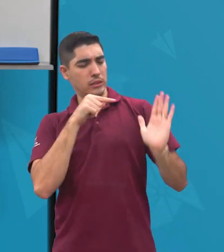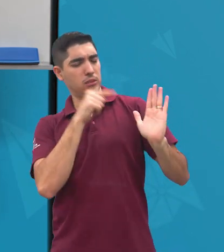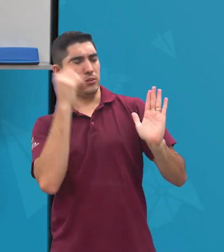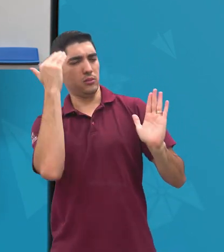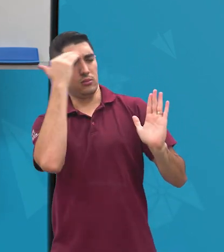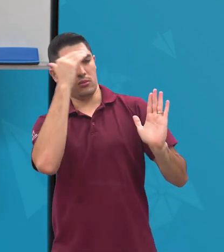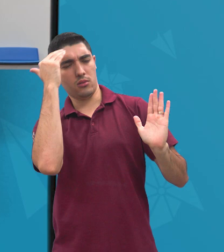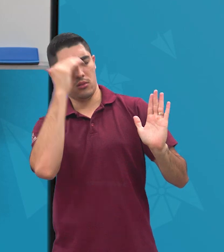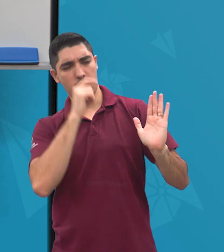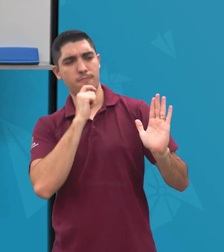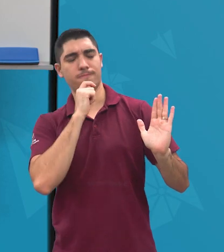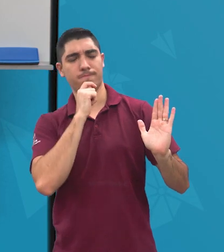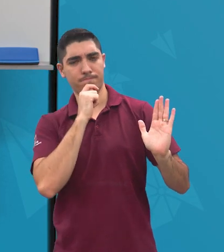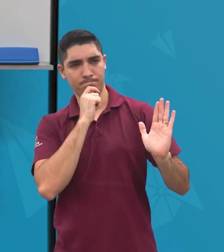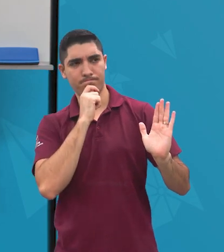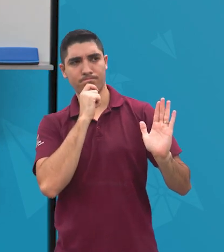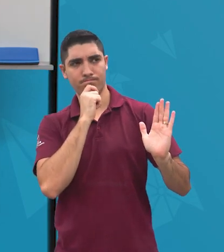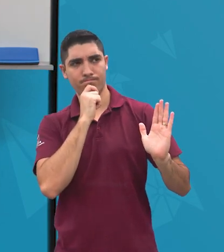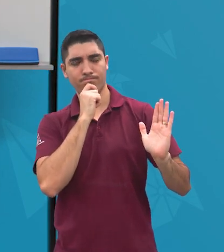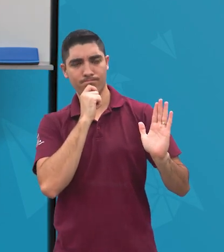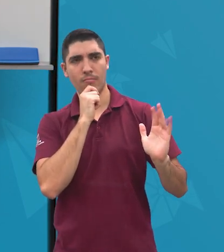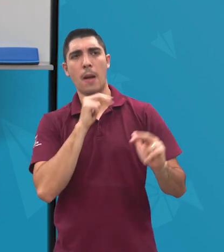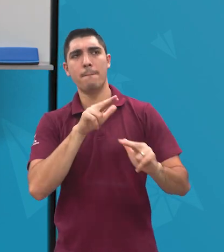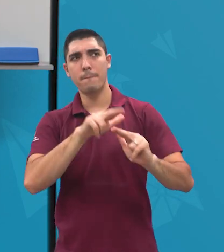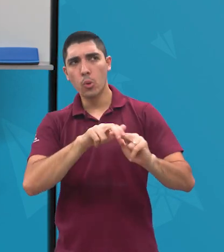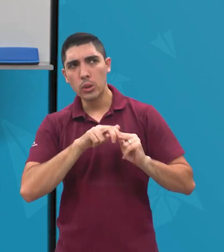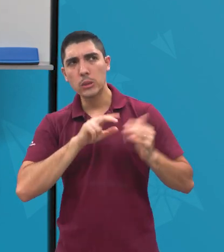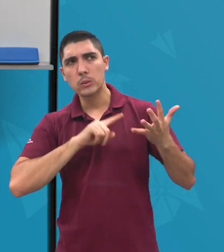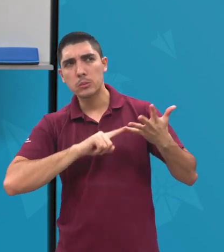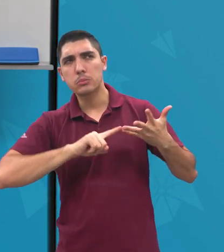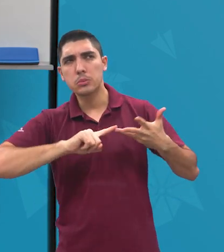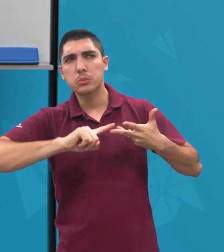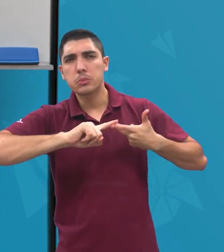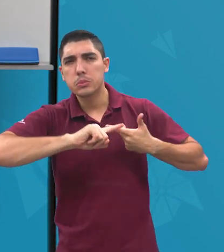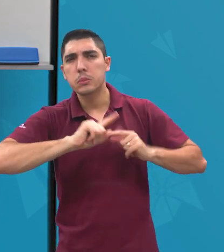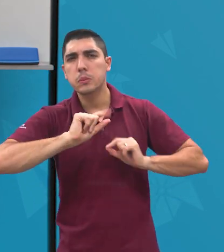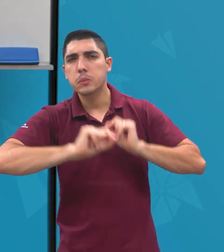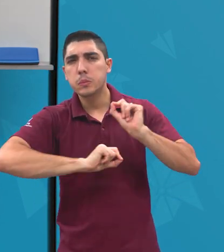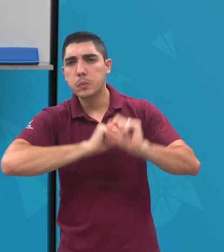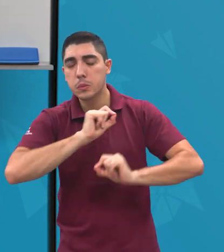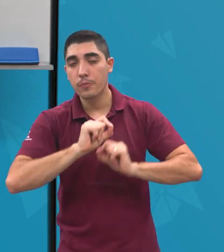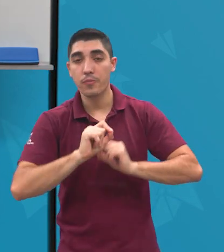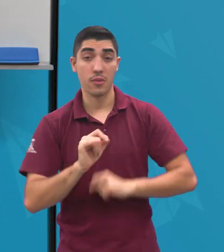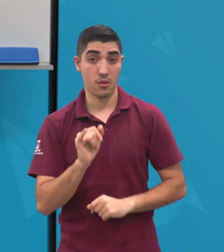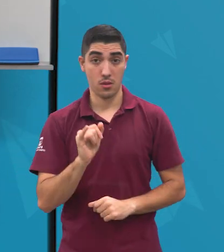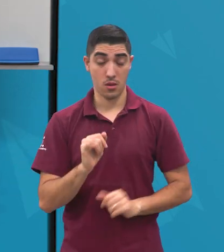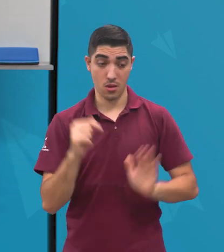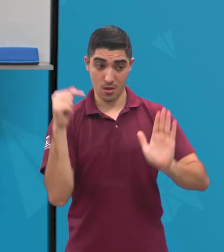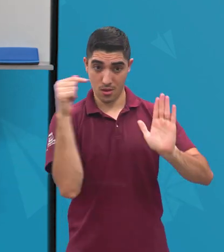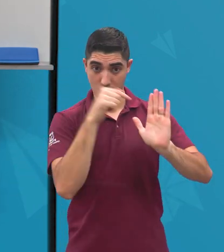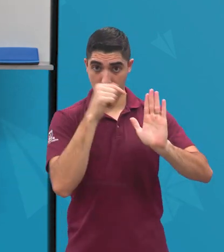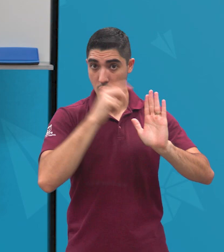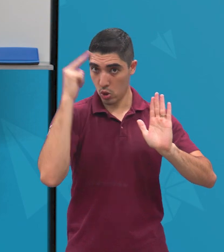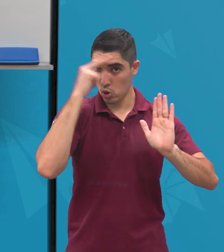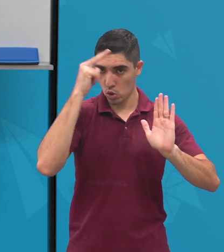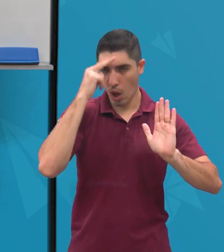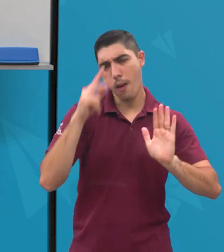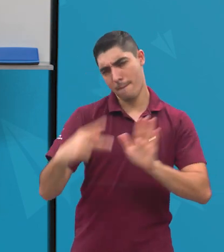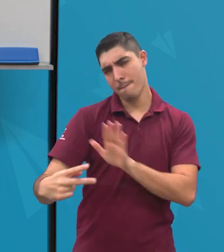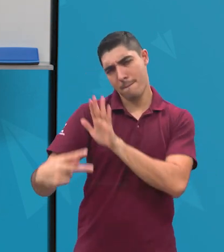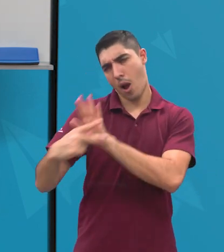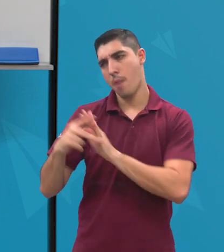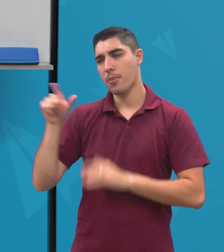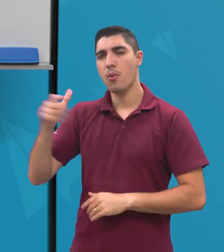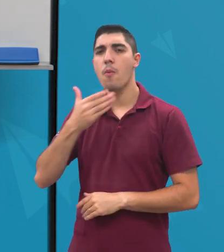ou uma camada de sentido desse texto. Se nós considerarmos que essa história ela é passada de pai para